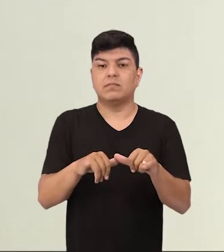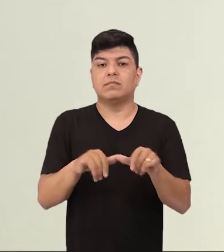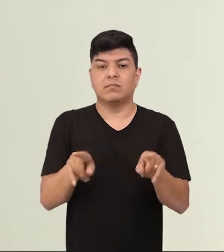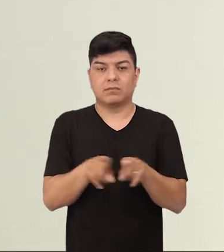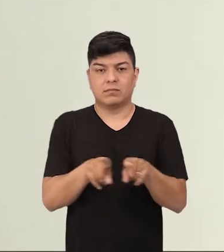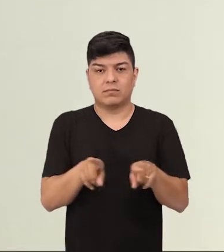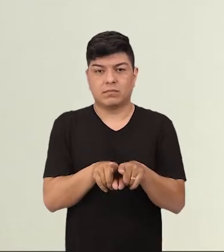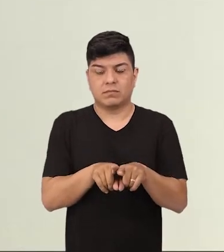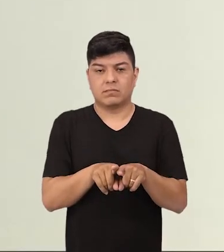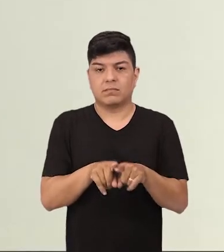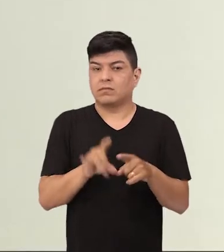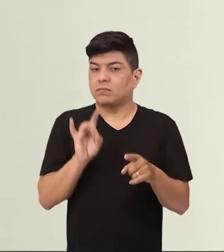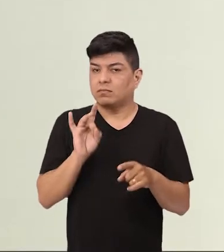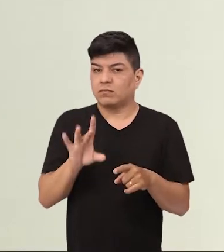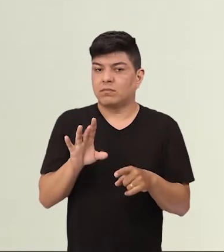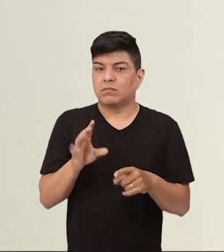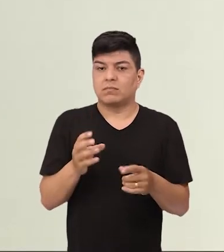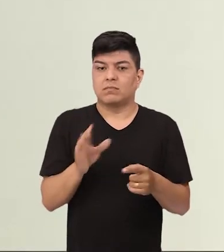só